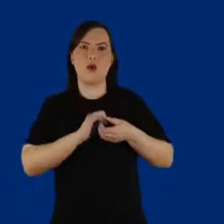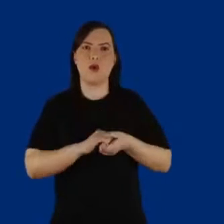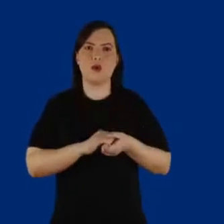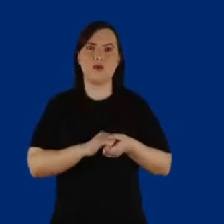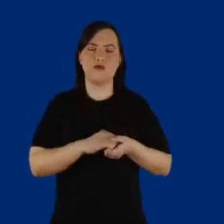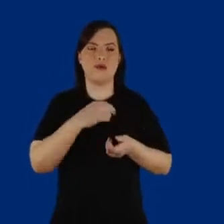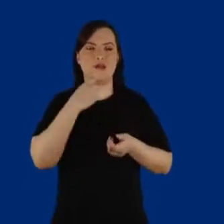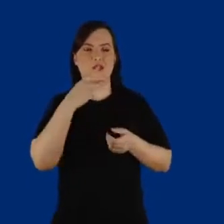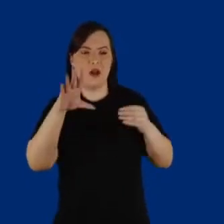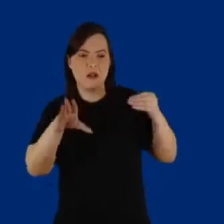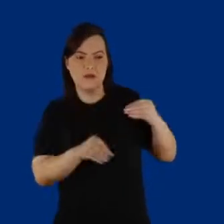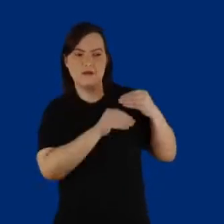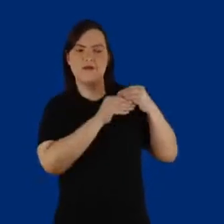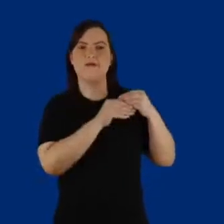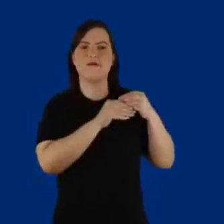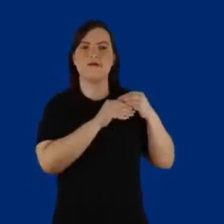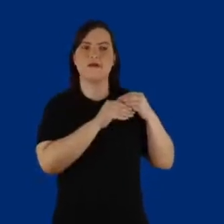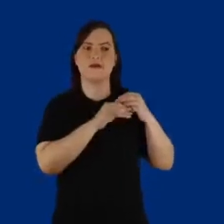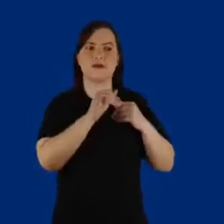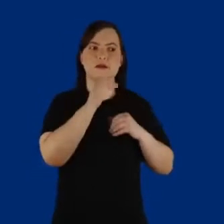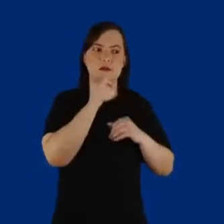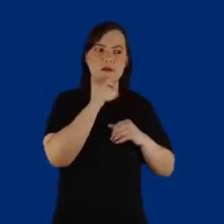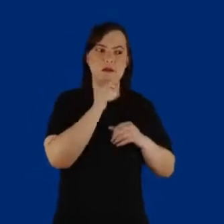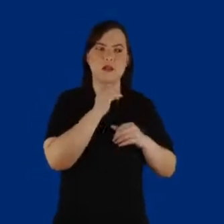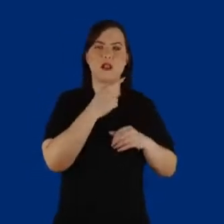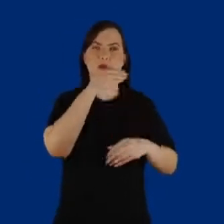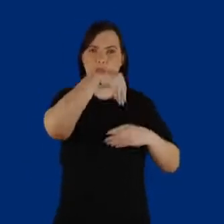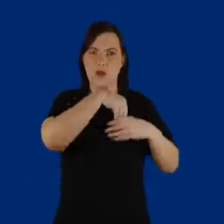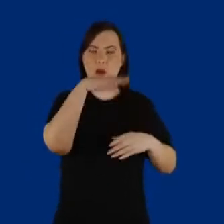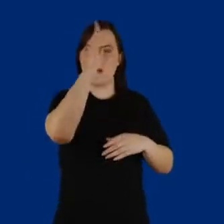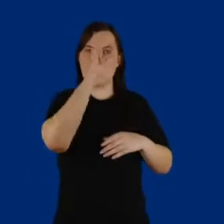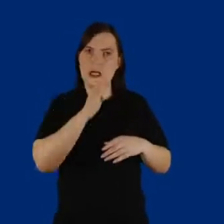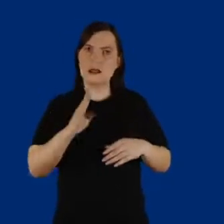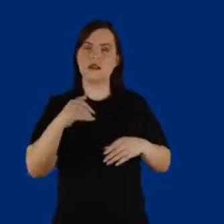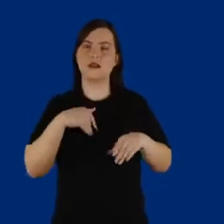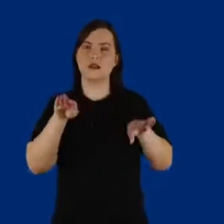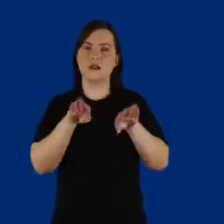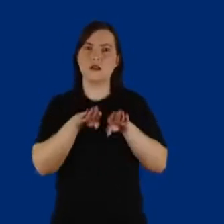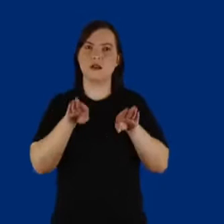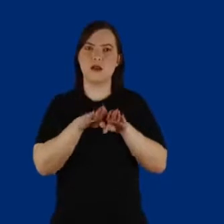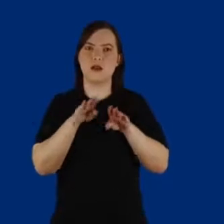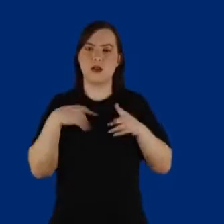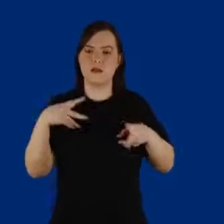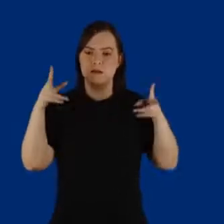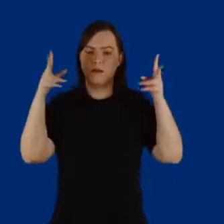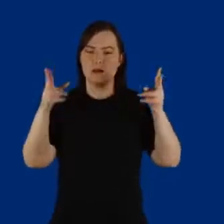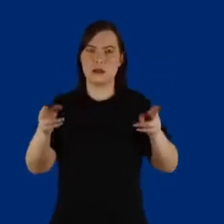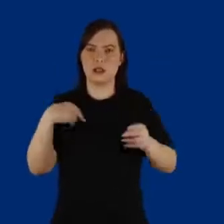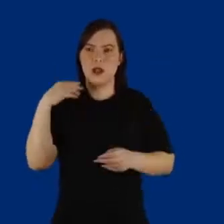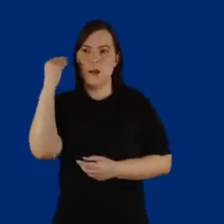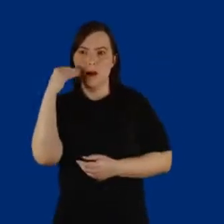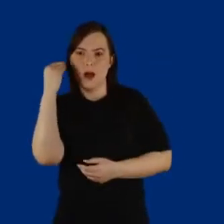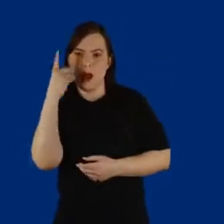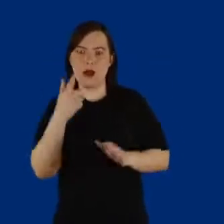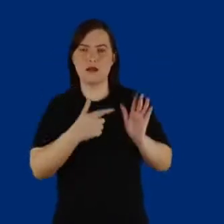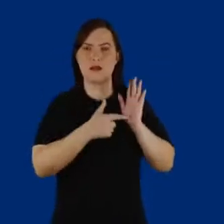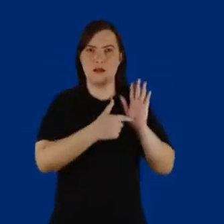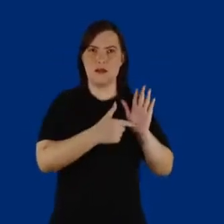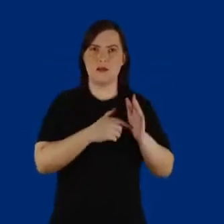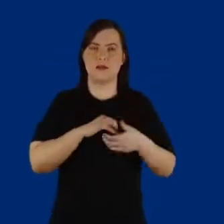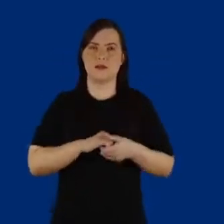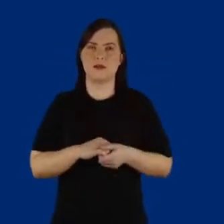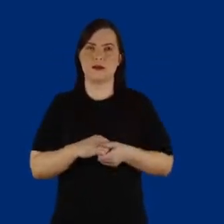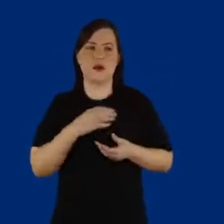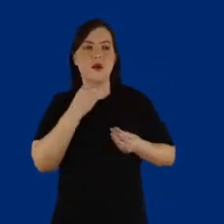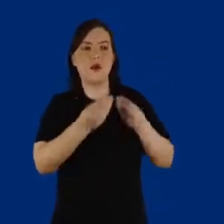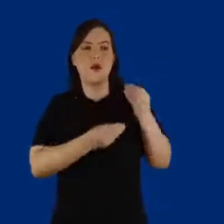trazer alguns exemplos também no Brasil de trabalhos que sejam similares a essas experiências apresentadas, né? De